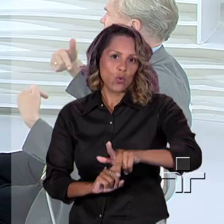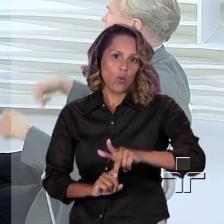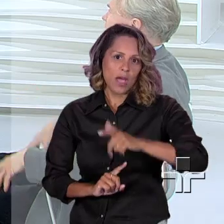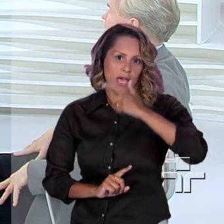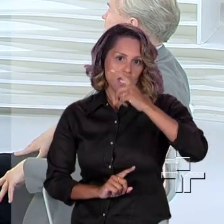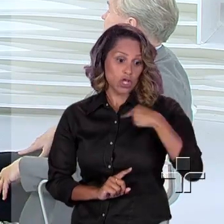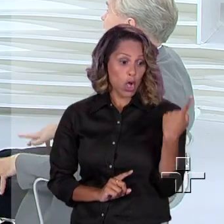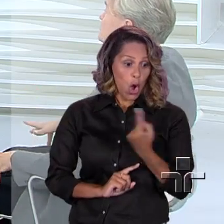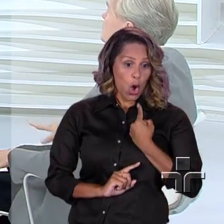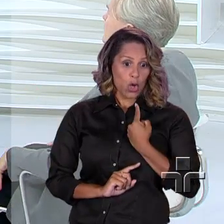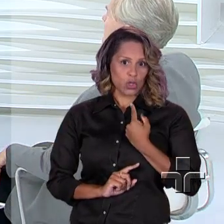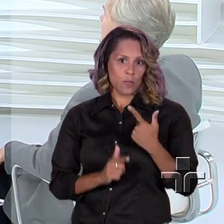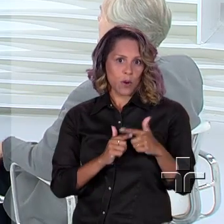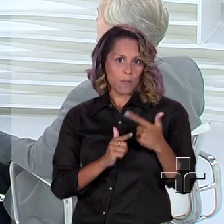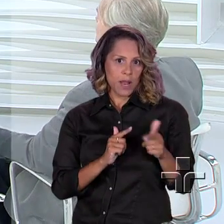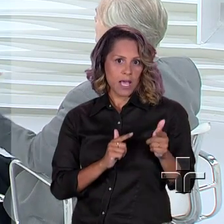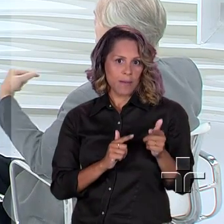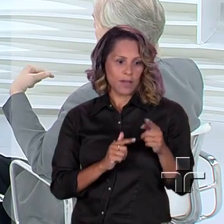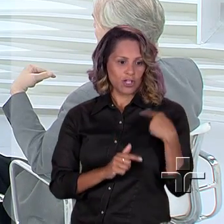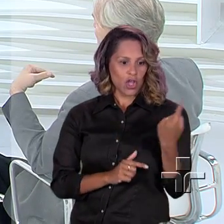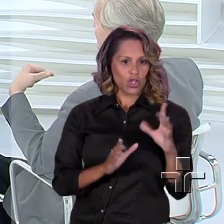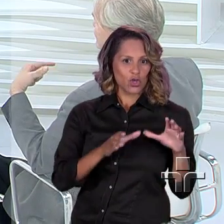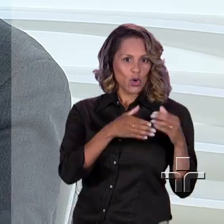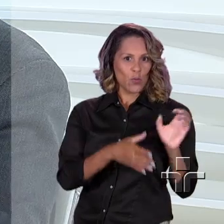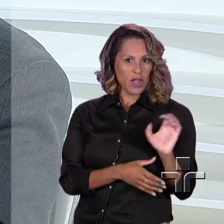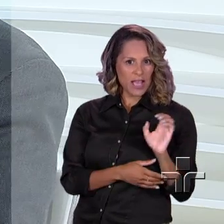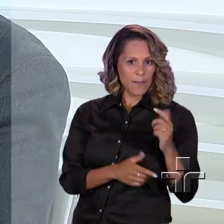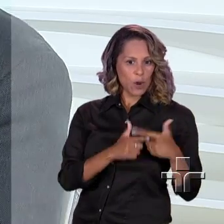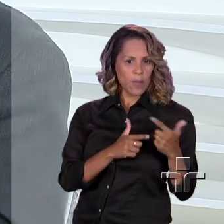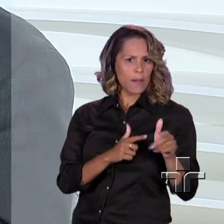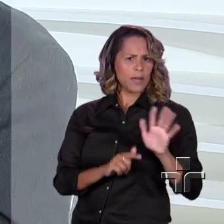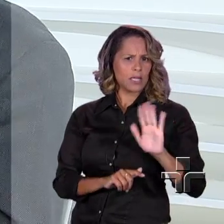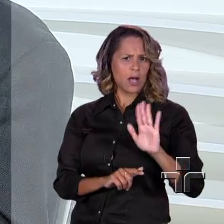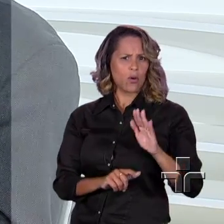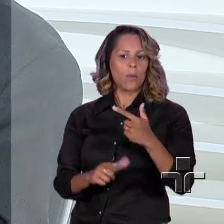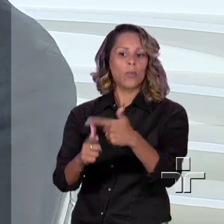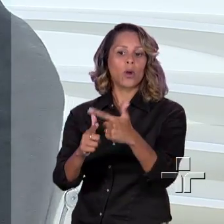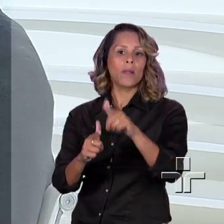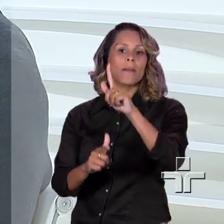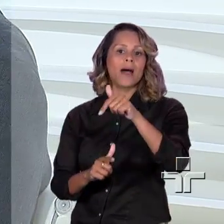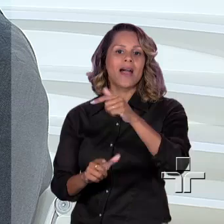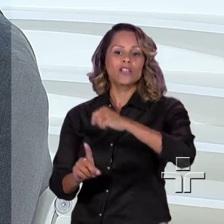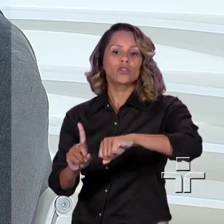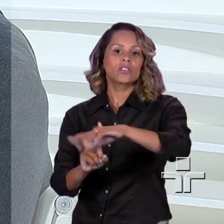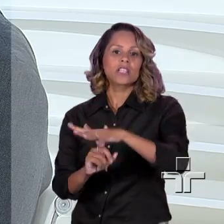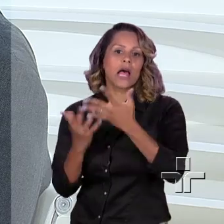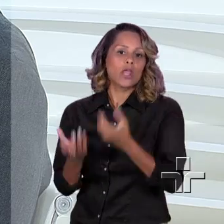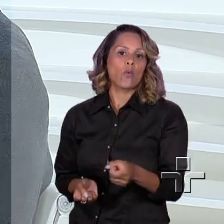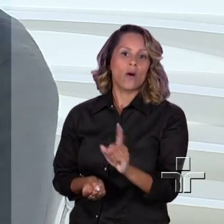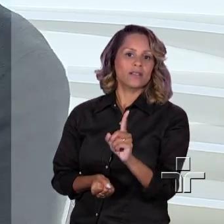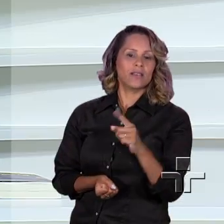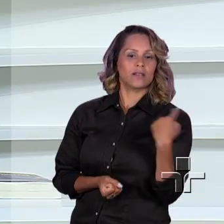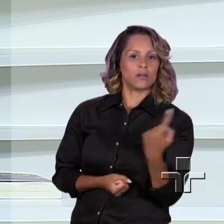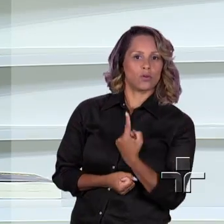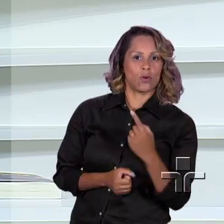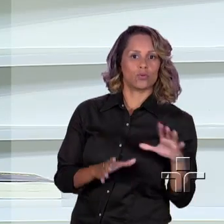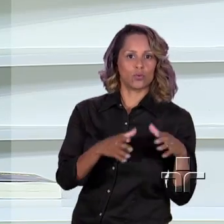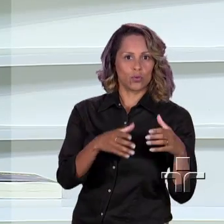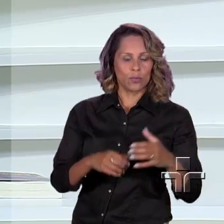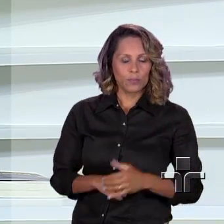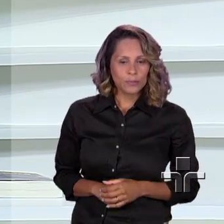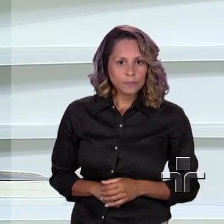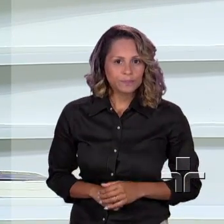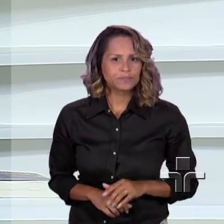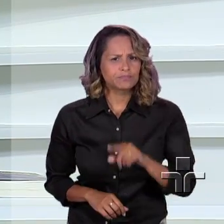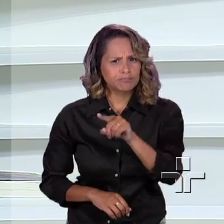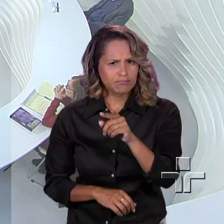nos aceita. Então, esse é o problema, a discriminação, não nossa condição de vida. Queria só para fechar... Tenho